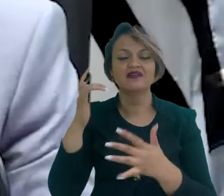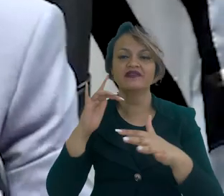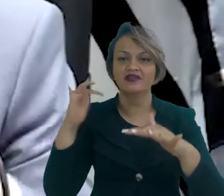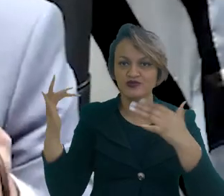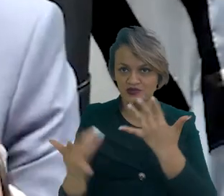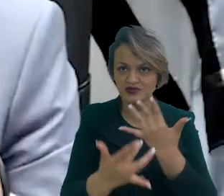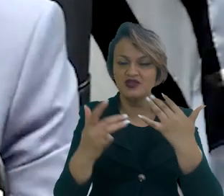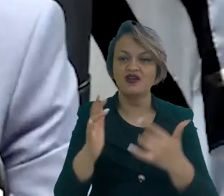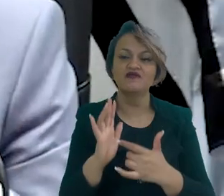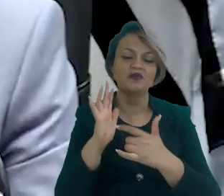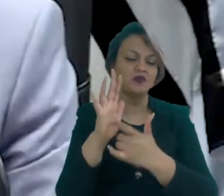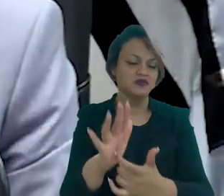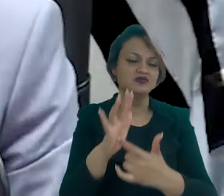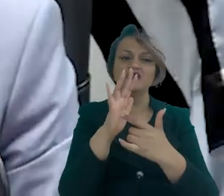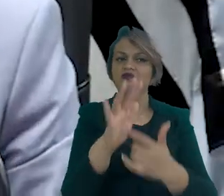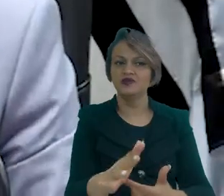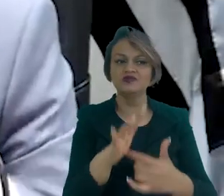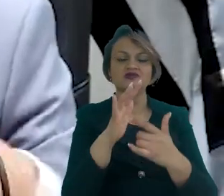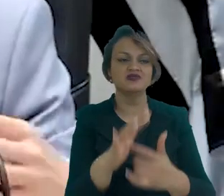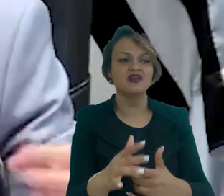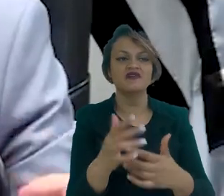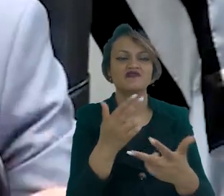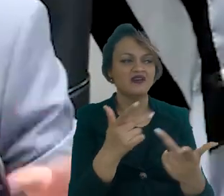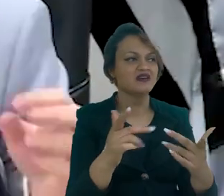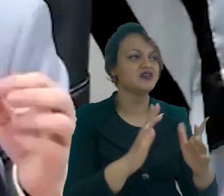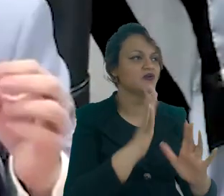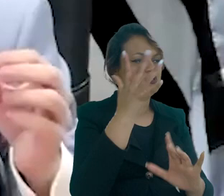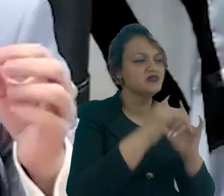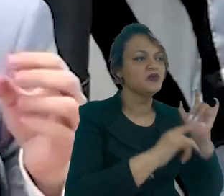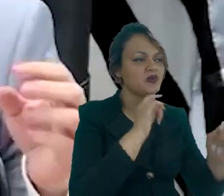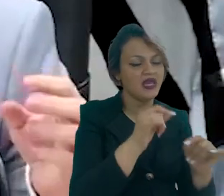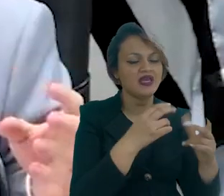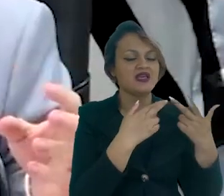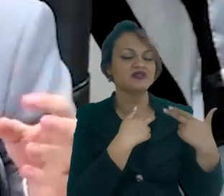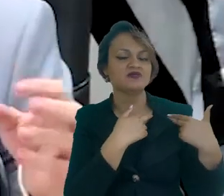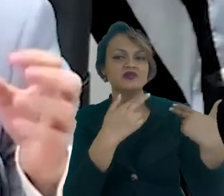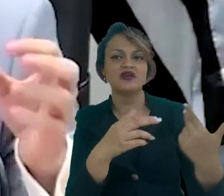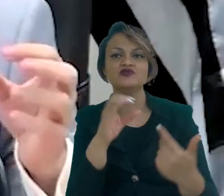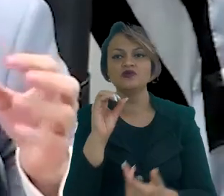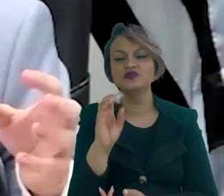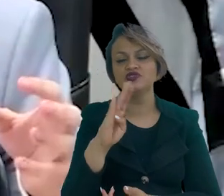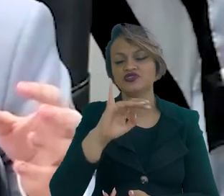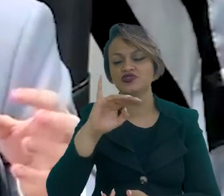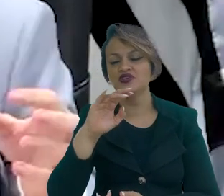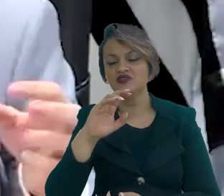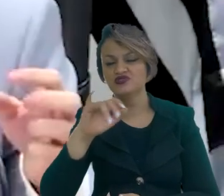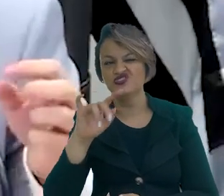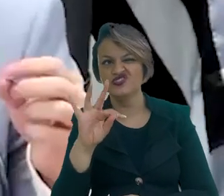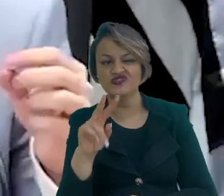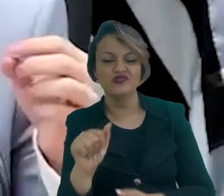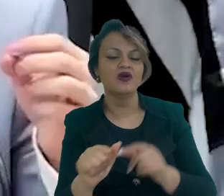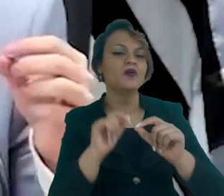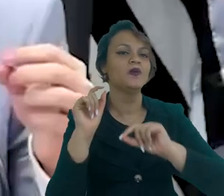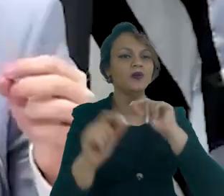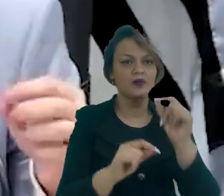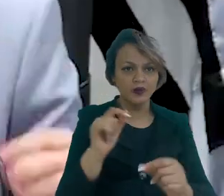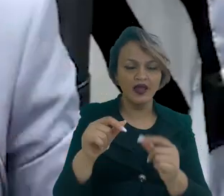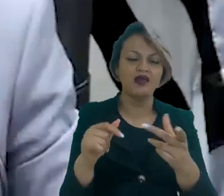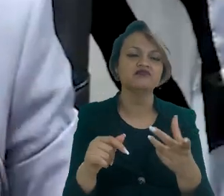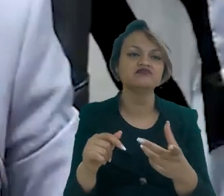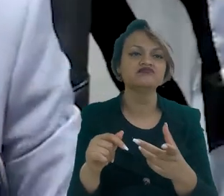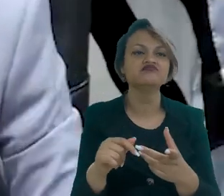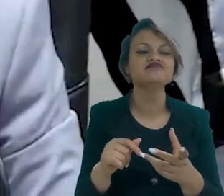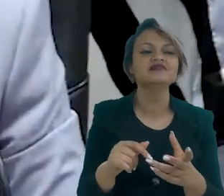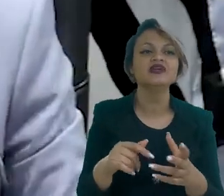pela tarde de hoje pelo dia de amanhã redes sociais ambiental causas a responsabilidade objetiva